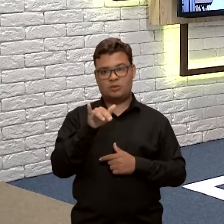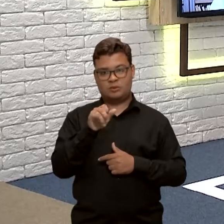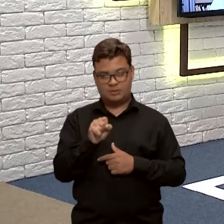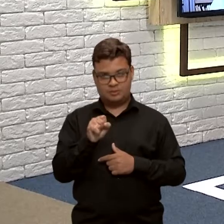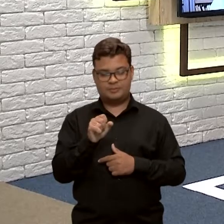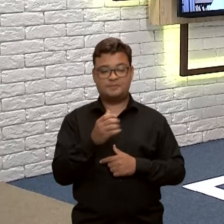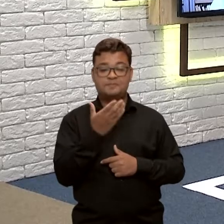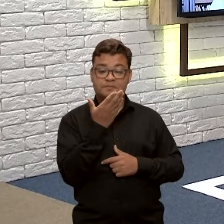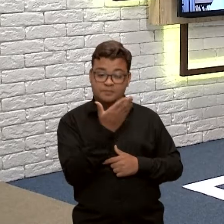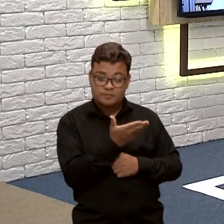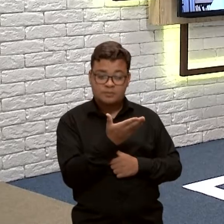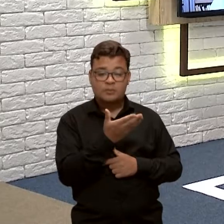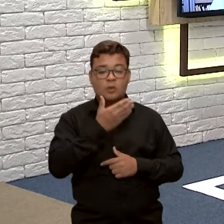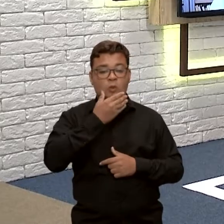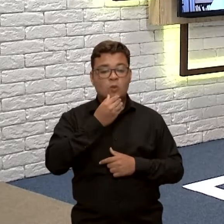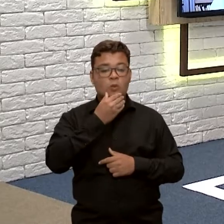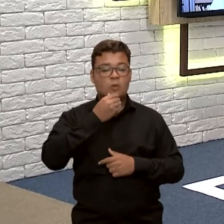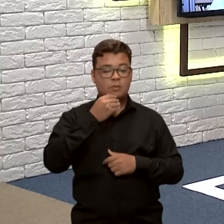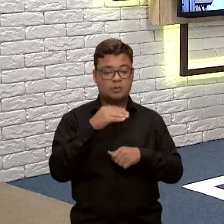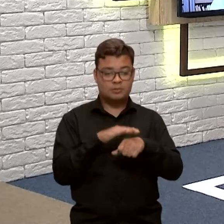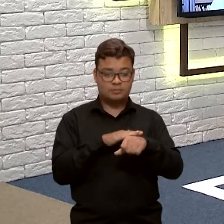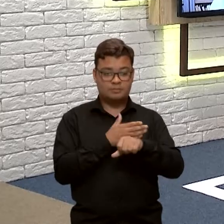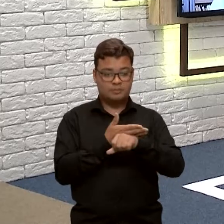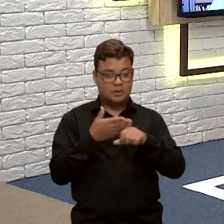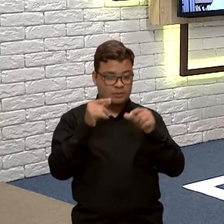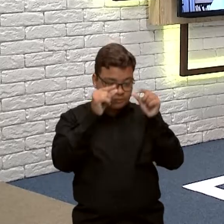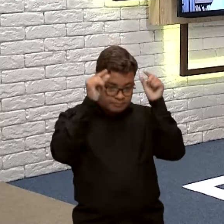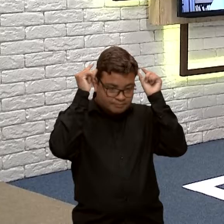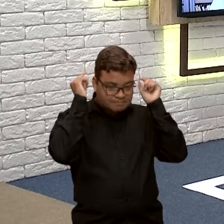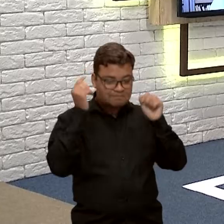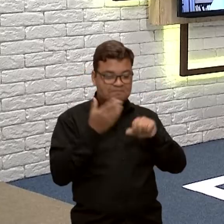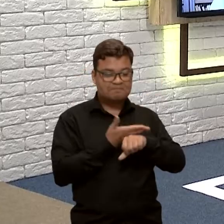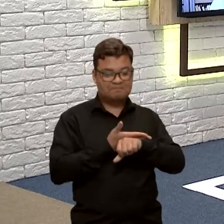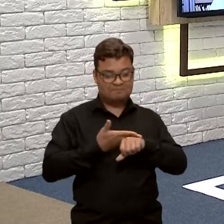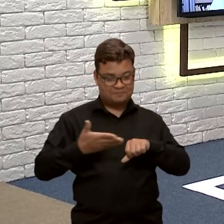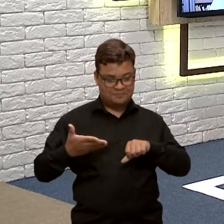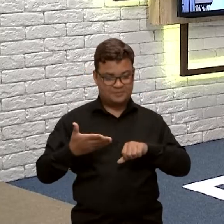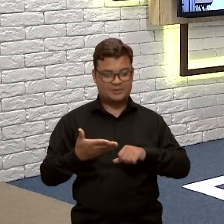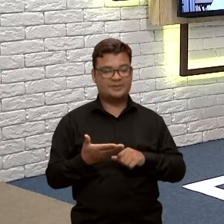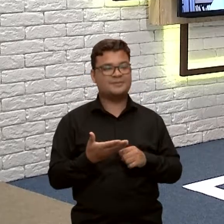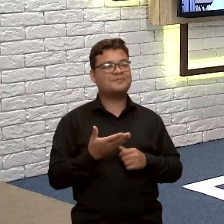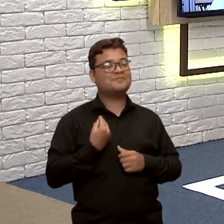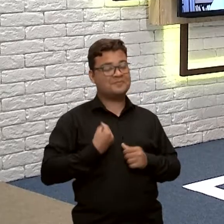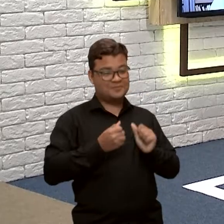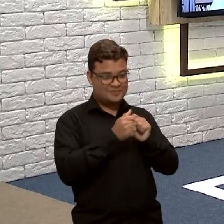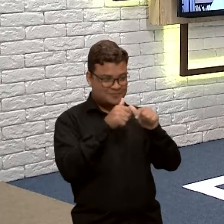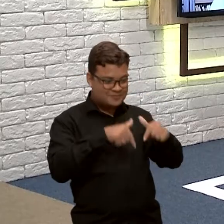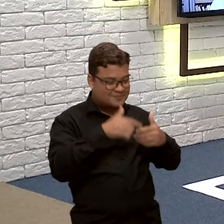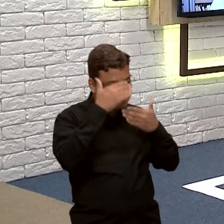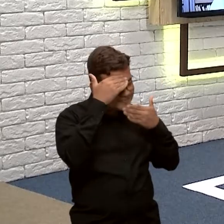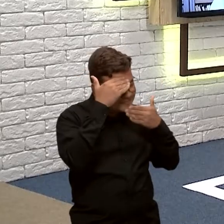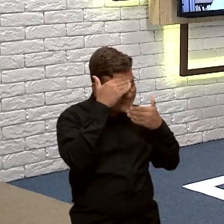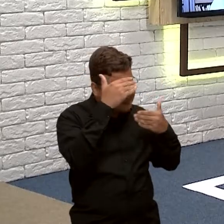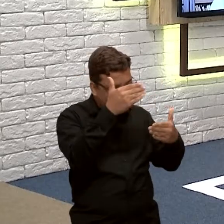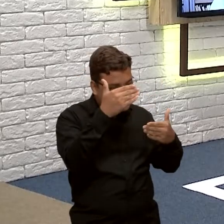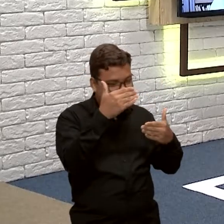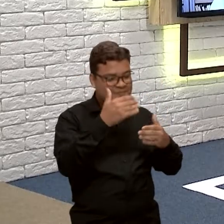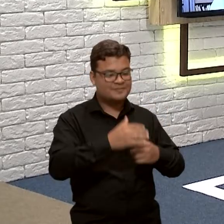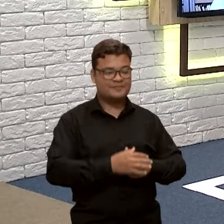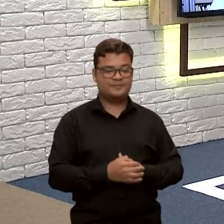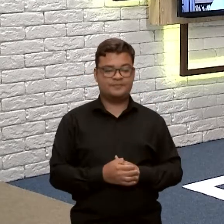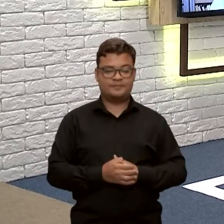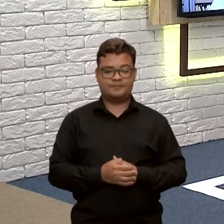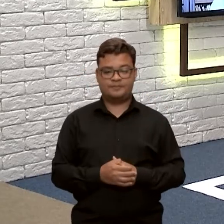homem branco com cabelos grisalhos. Olá, muito obrigada pela sua presença, Luiz. Muito bom recebê-lo aqui no Mundo